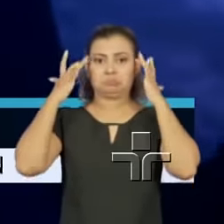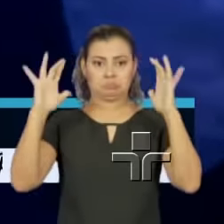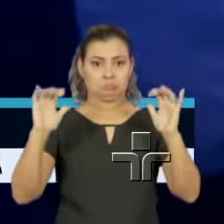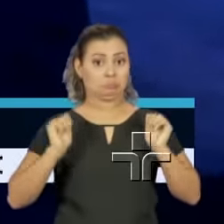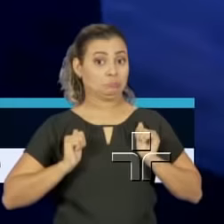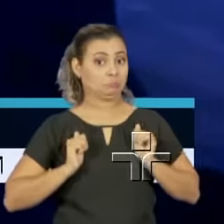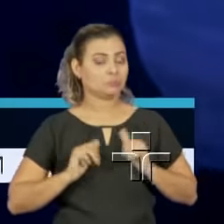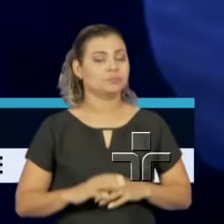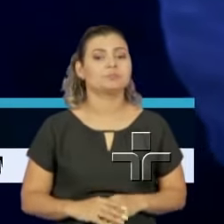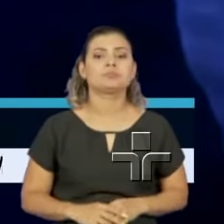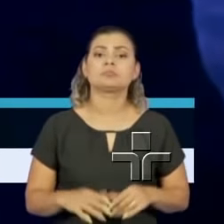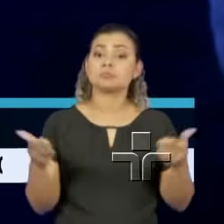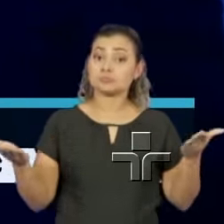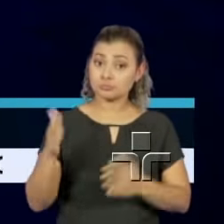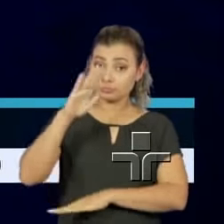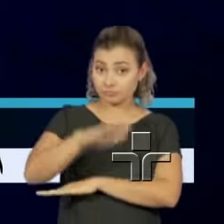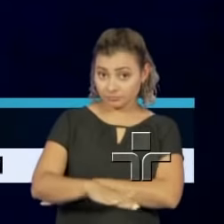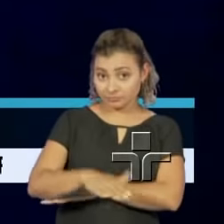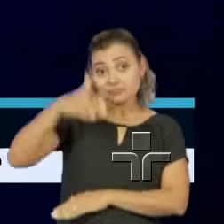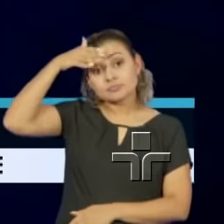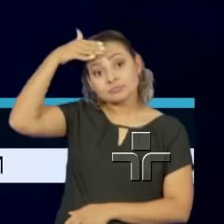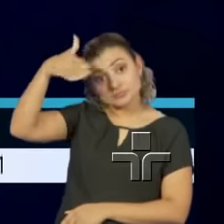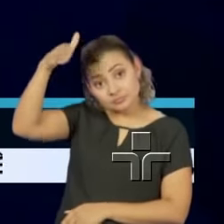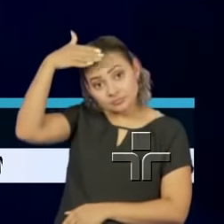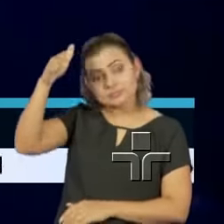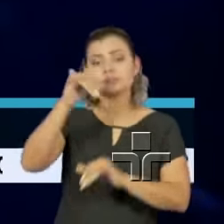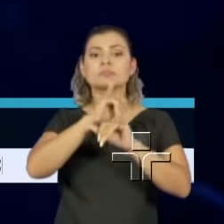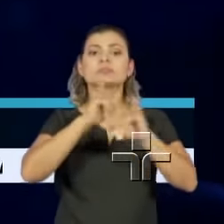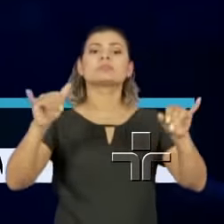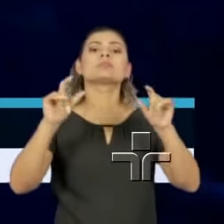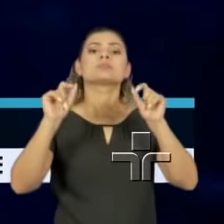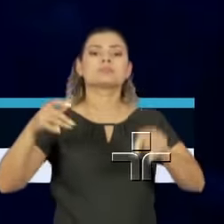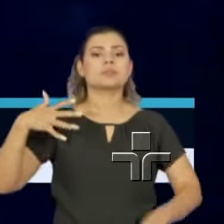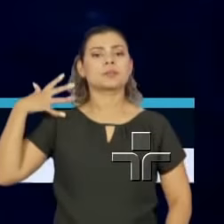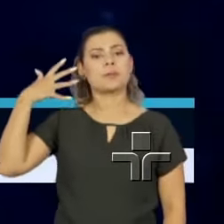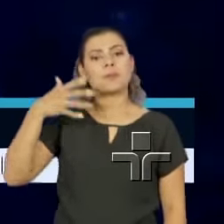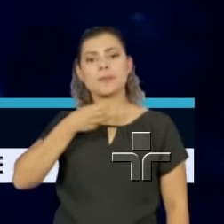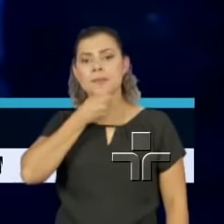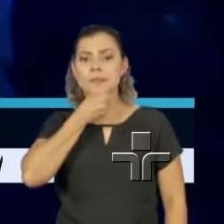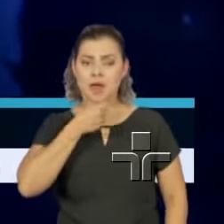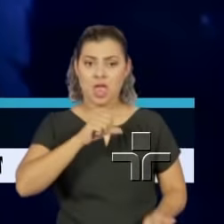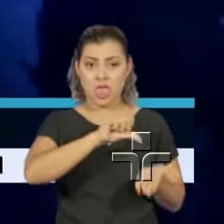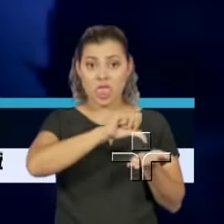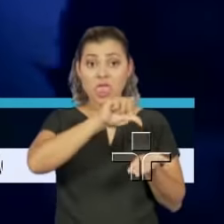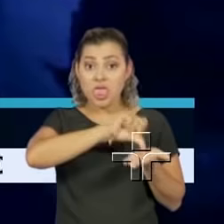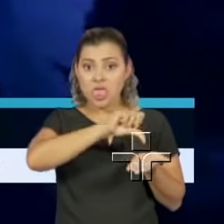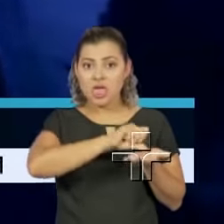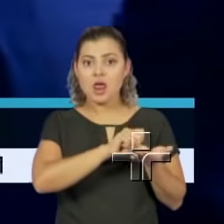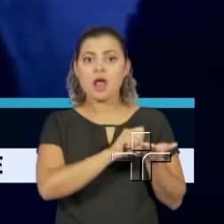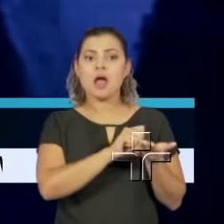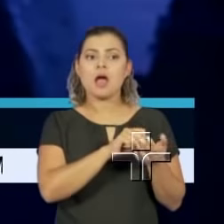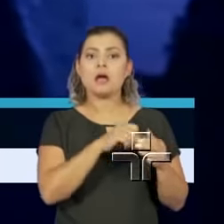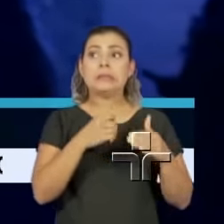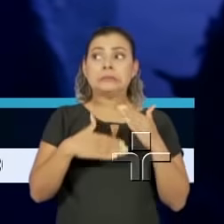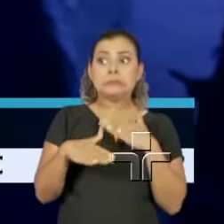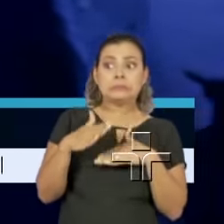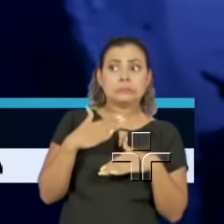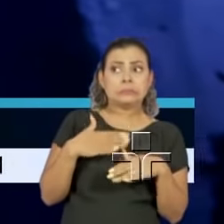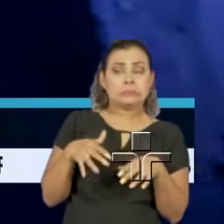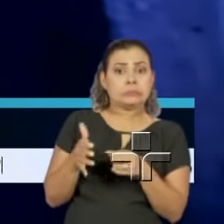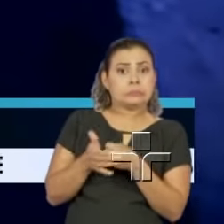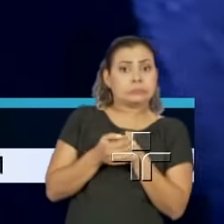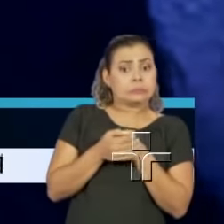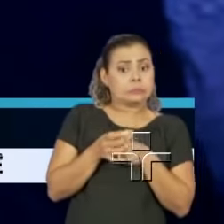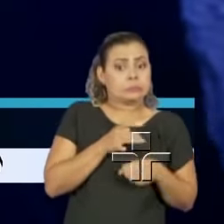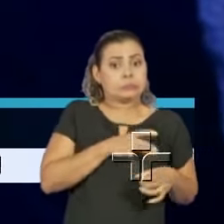E hoje à tarde, o presidente americano Donald Trump afirmou em pronunciamento que o Irã está recuando e que os danos às bases americanas